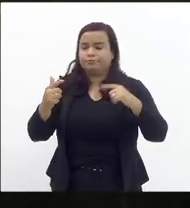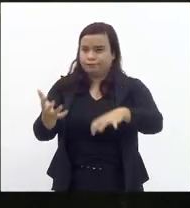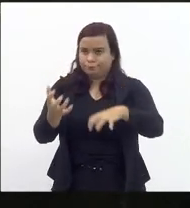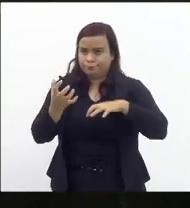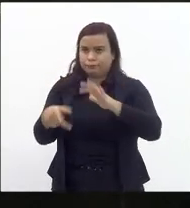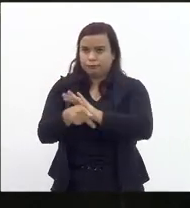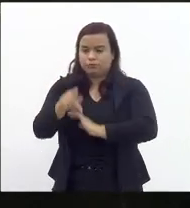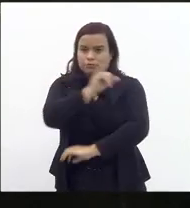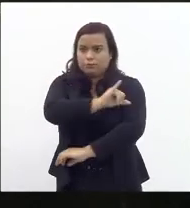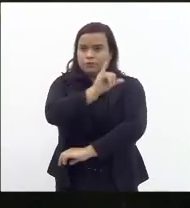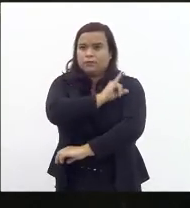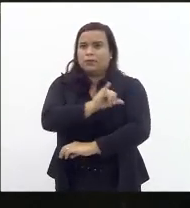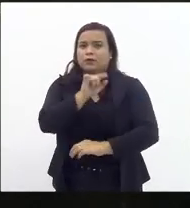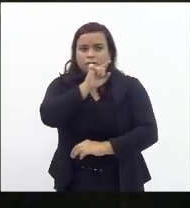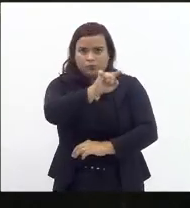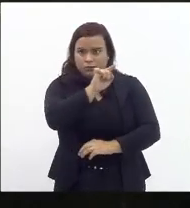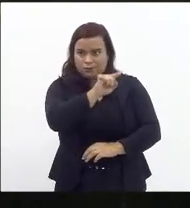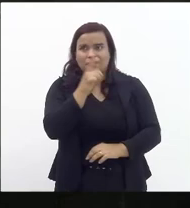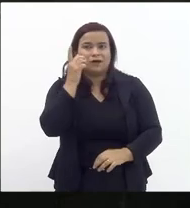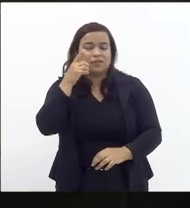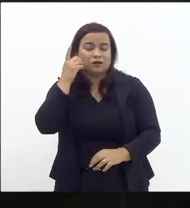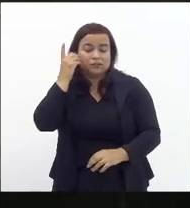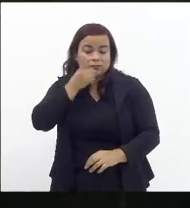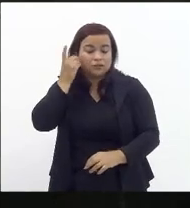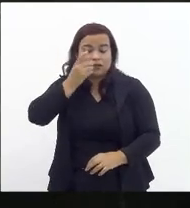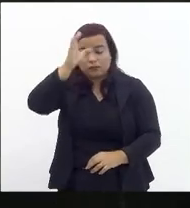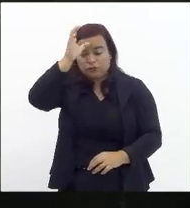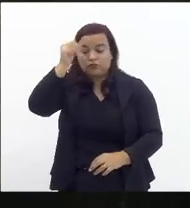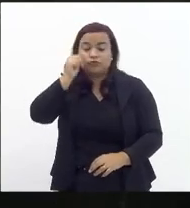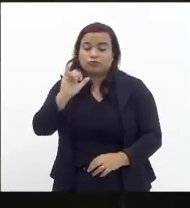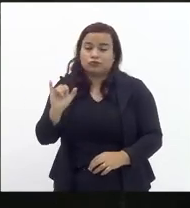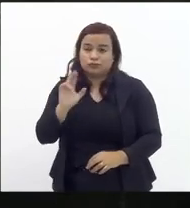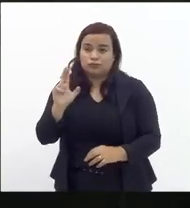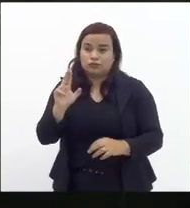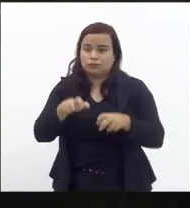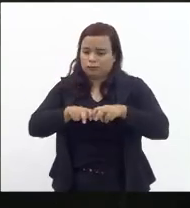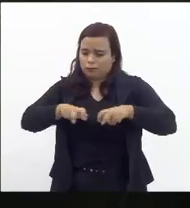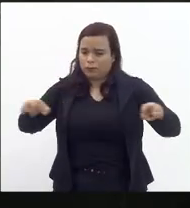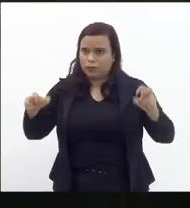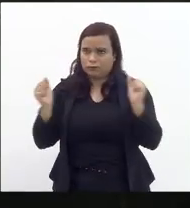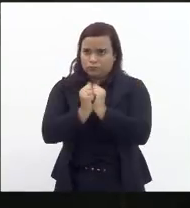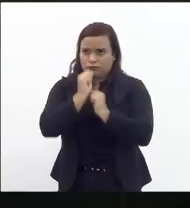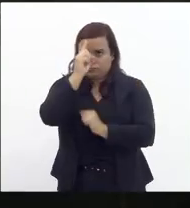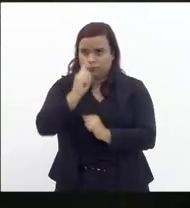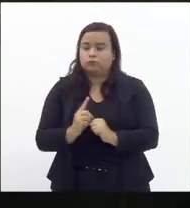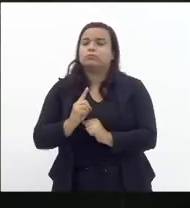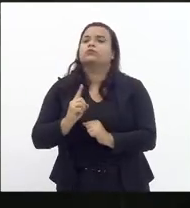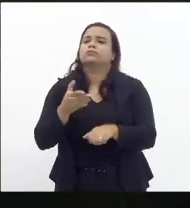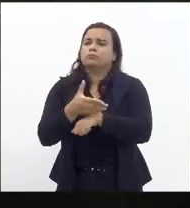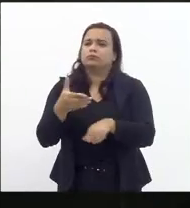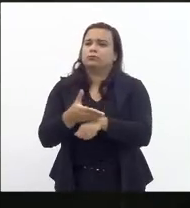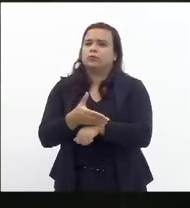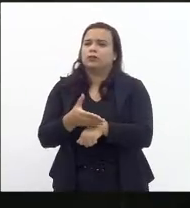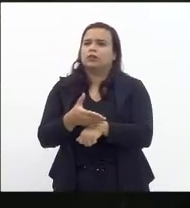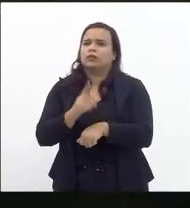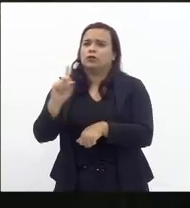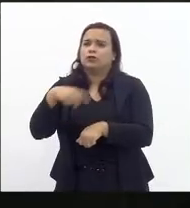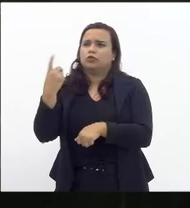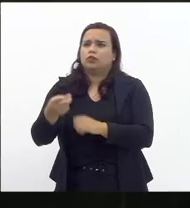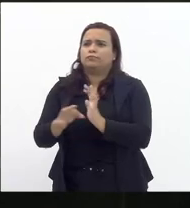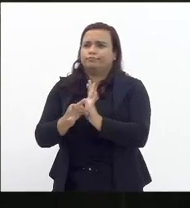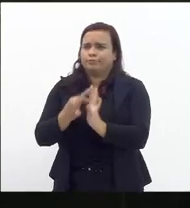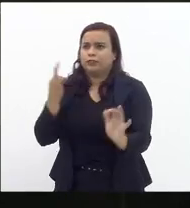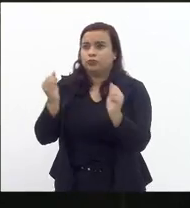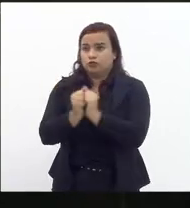senhora colaborou como membro da mesa diretora, contratássemos, junto à Universidade